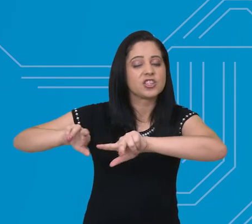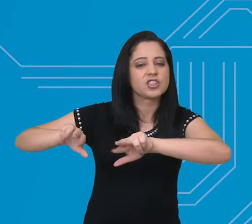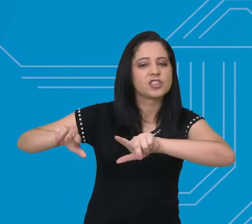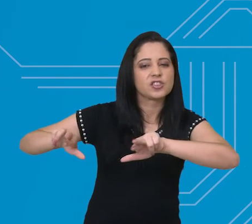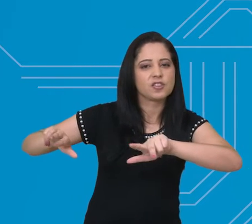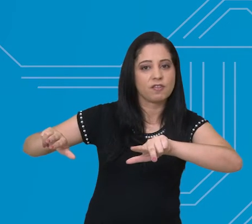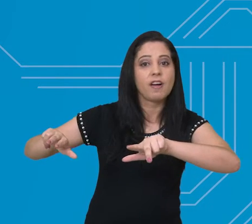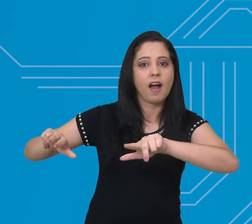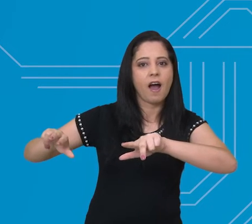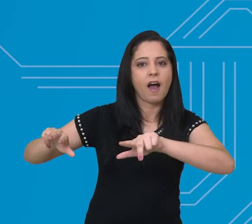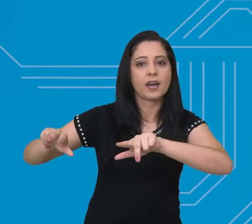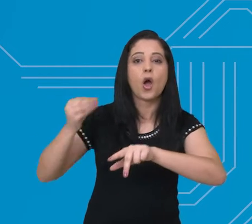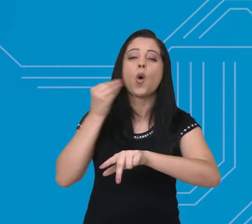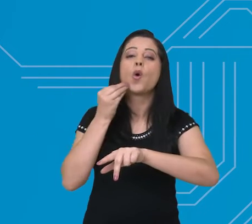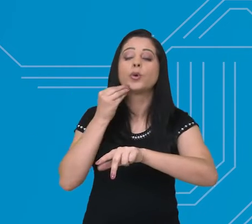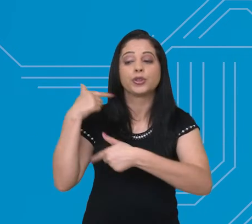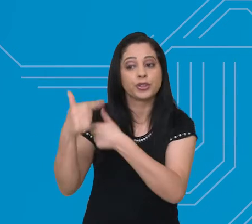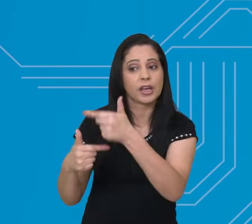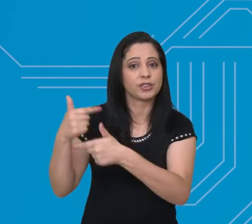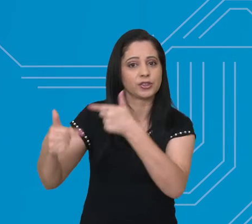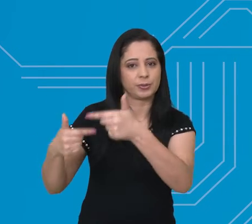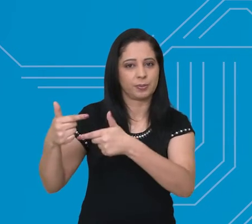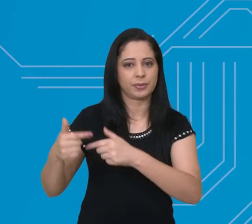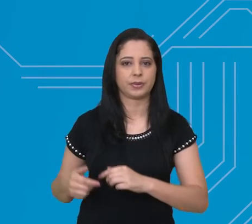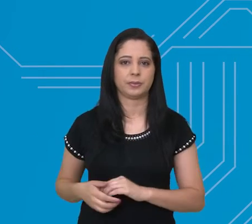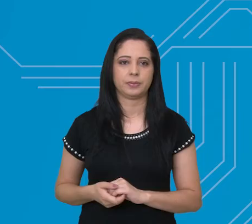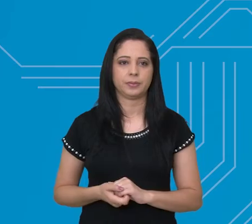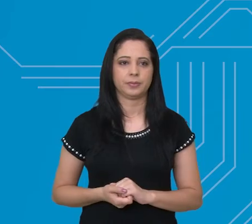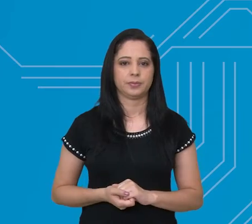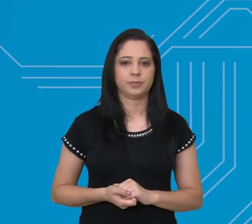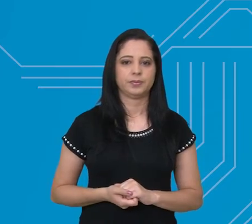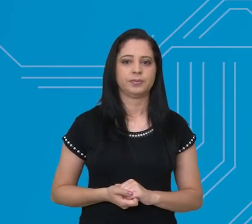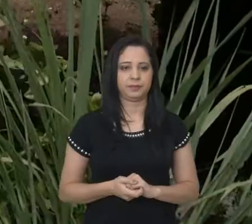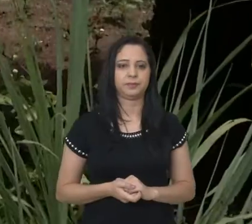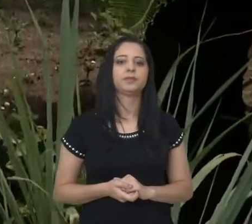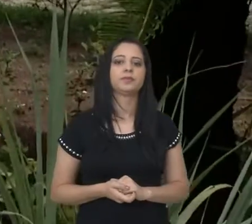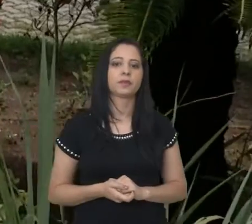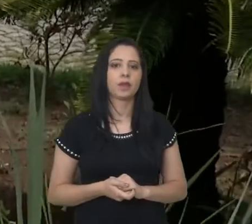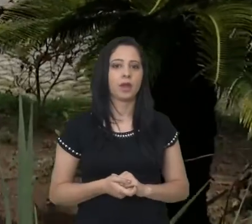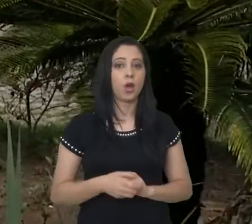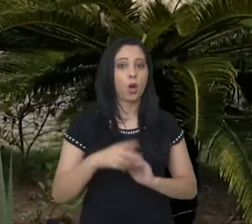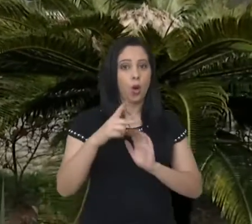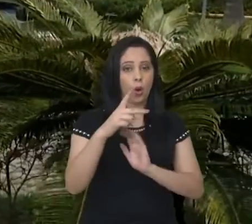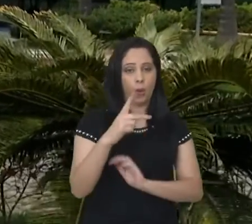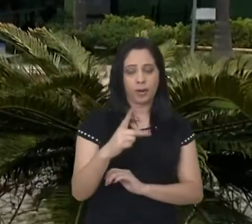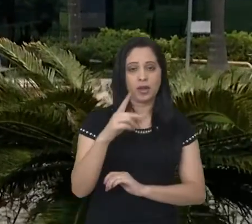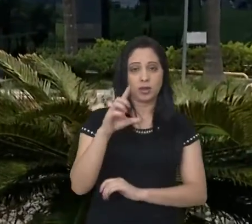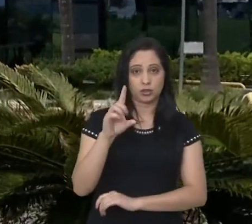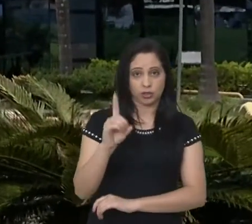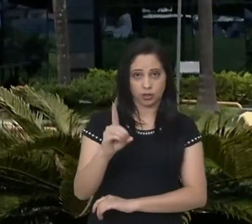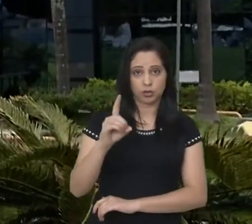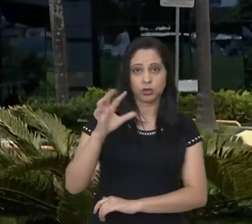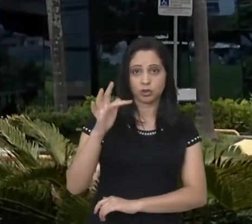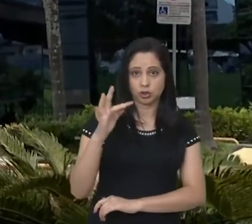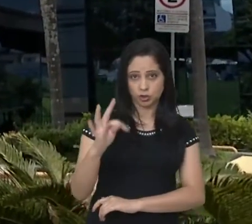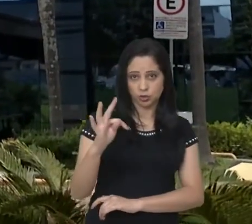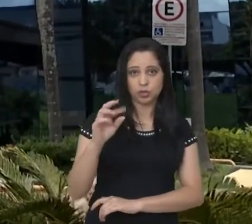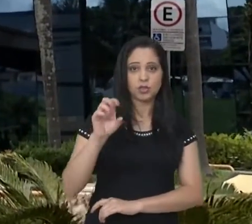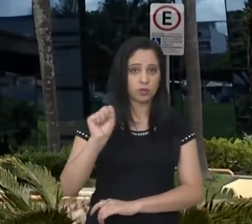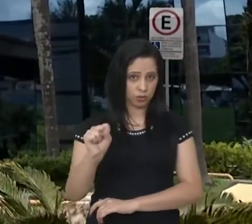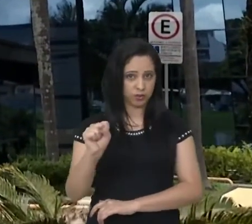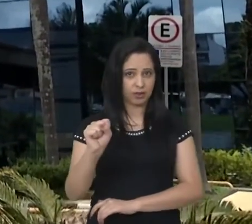de alternativas que podem servir como geração de emprego e renda. O Plano Diretor de Turismo Sustentável